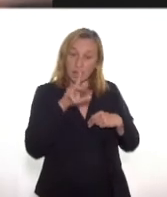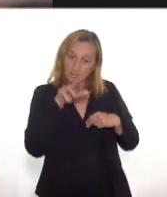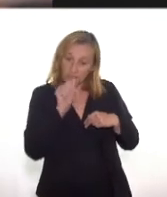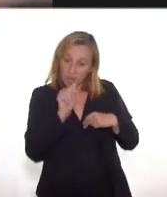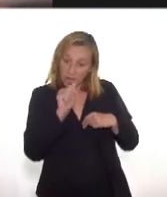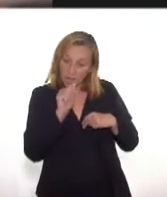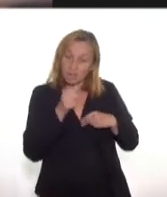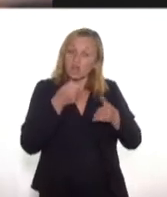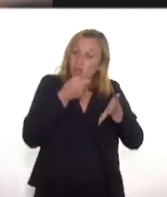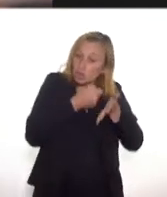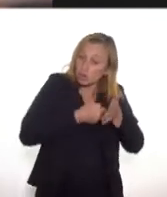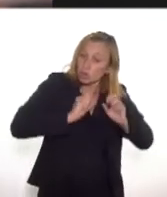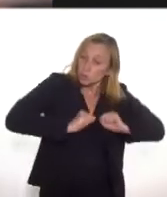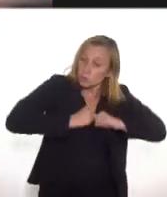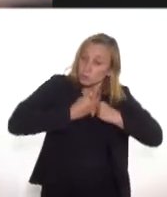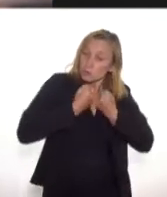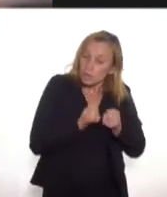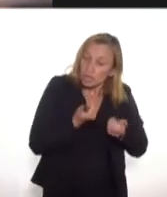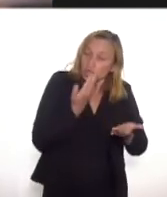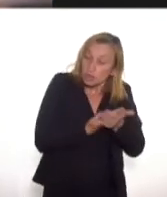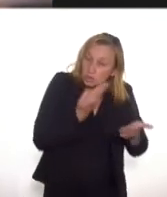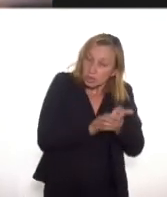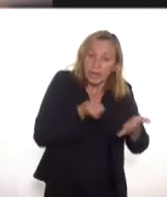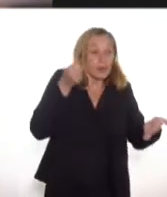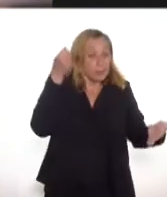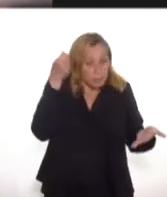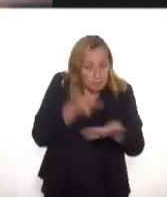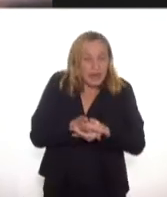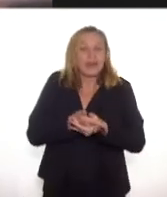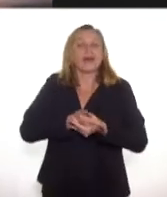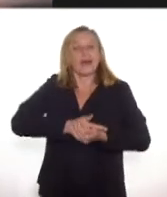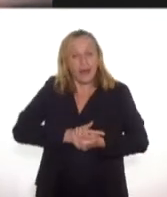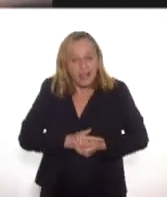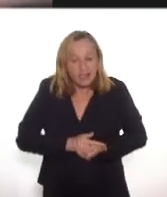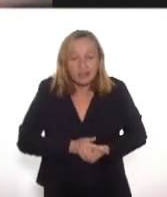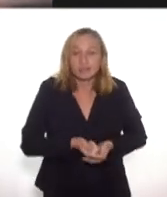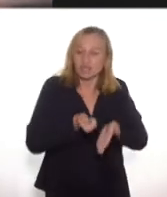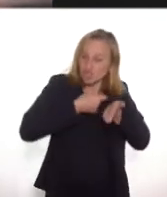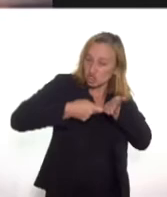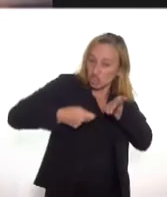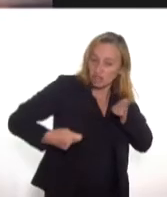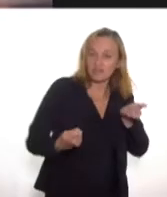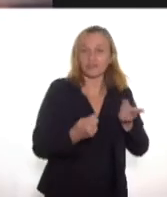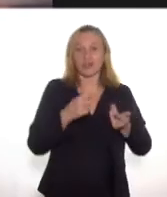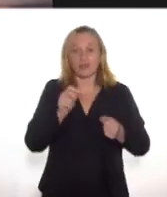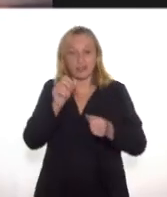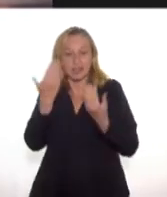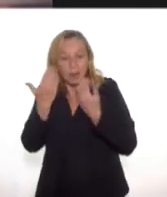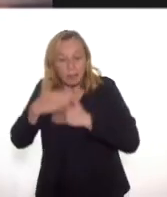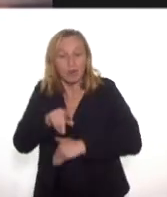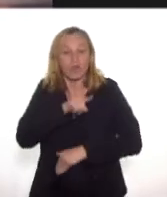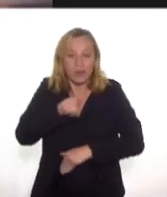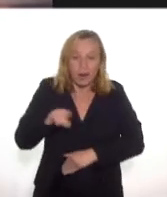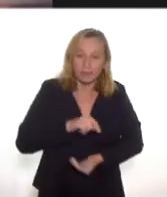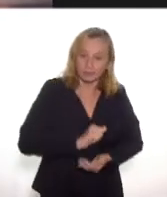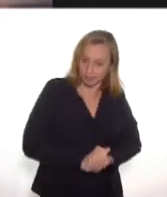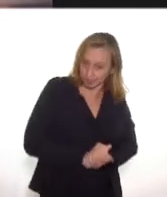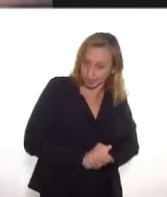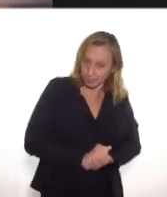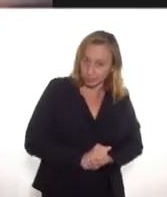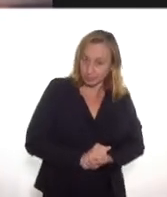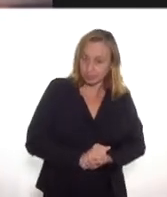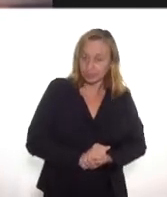quais lutaram, estudaram e pagaram, gastaram o tempo para se inscrever e fazer aquelas provas lá. Olha,